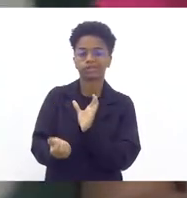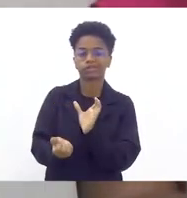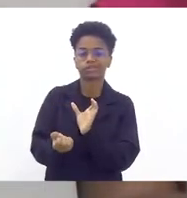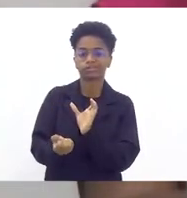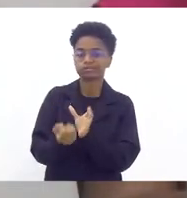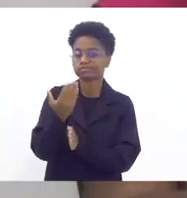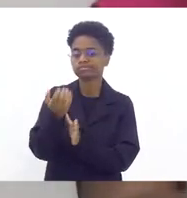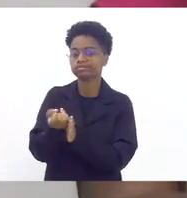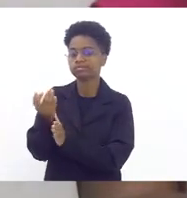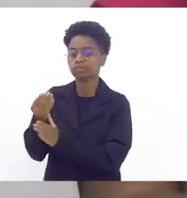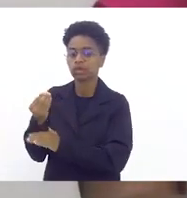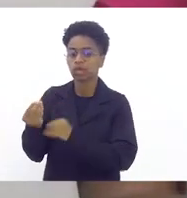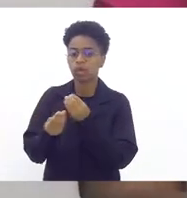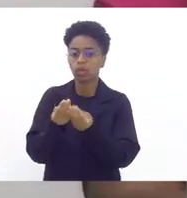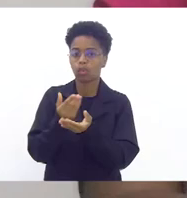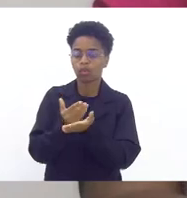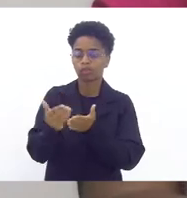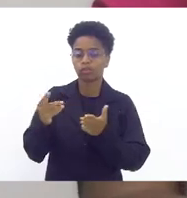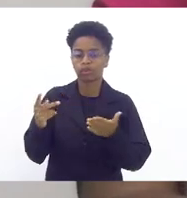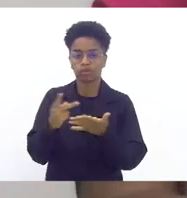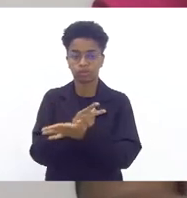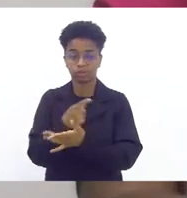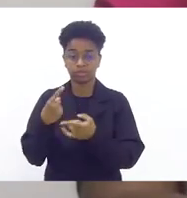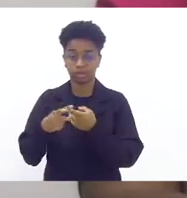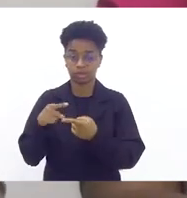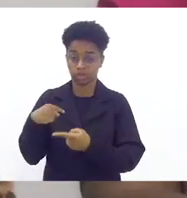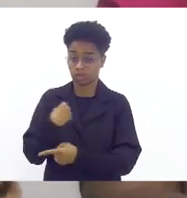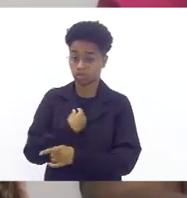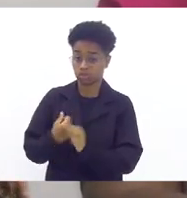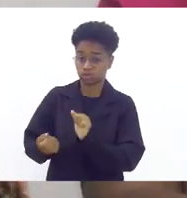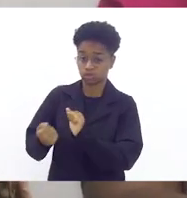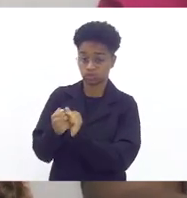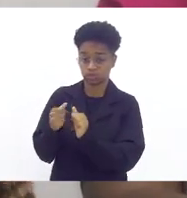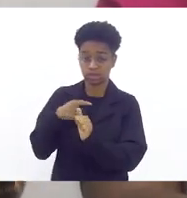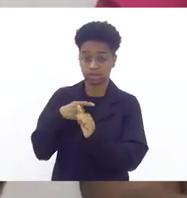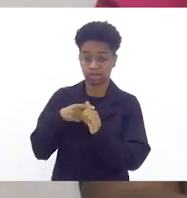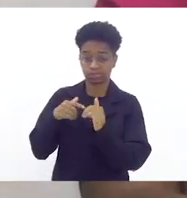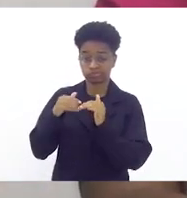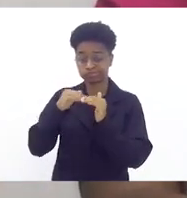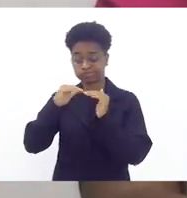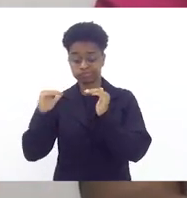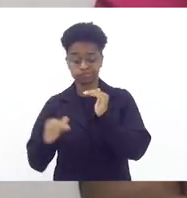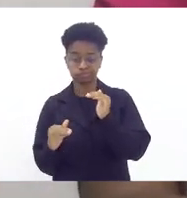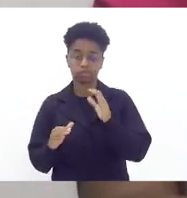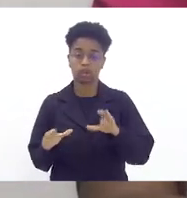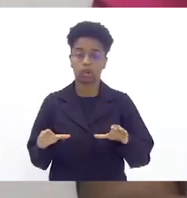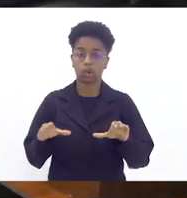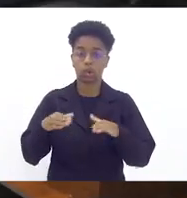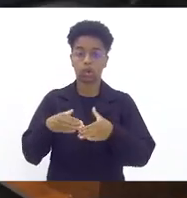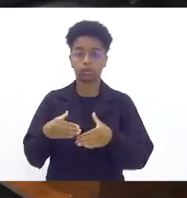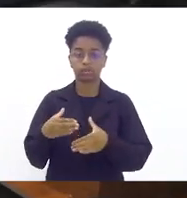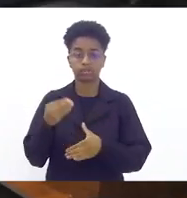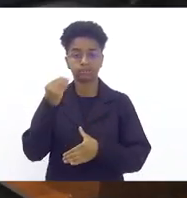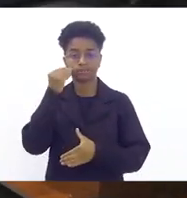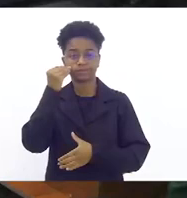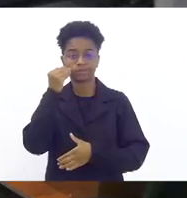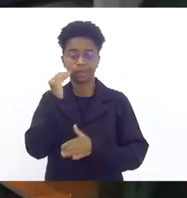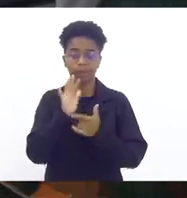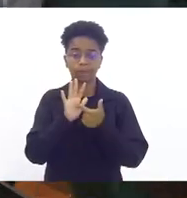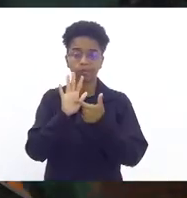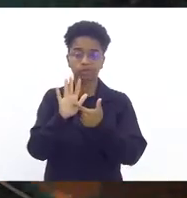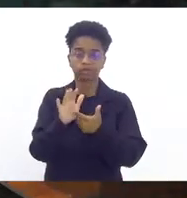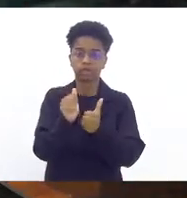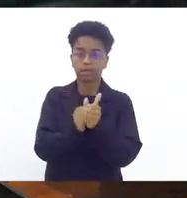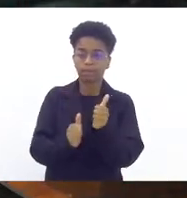Quando a gente estava lá juntos, numa subcomissão para fazer o protagonismo